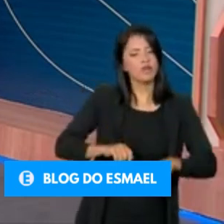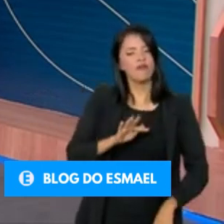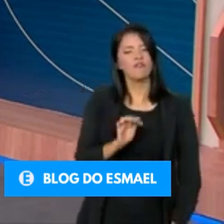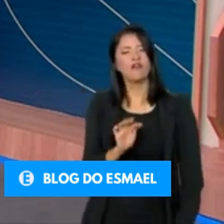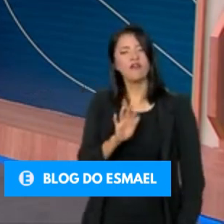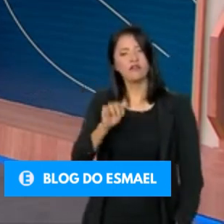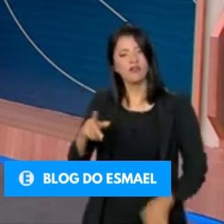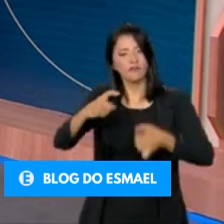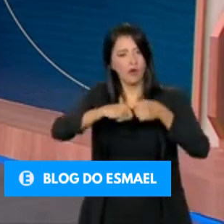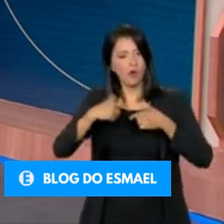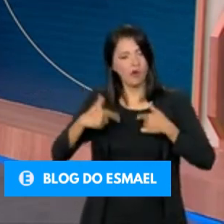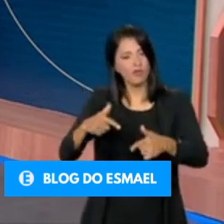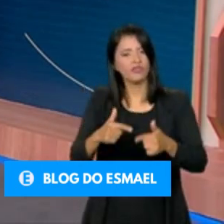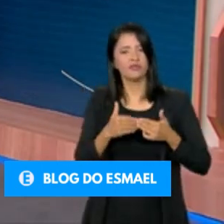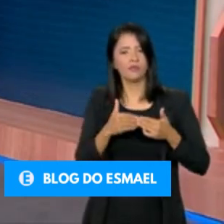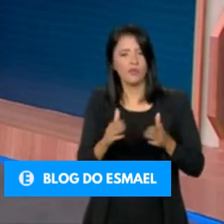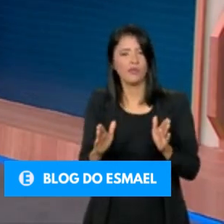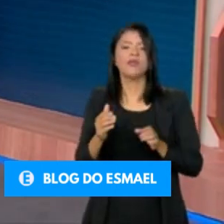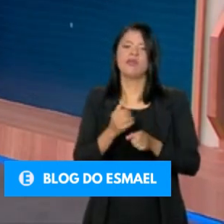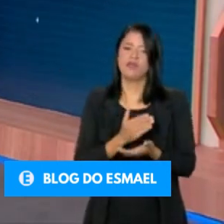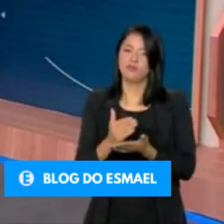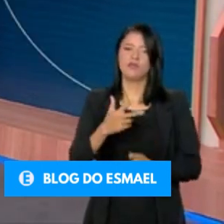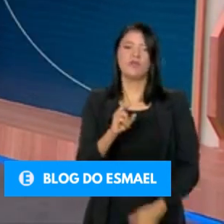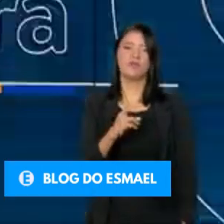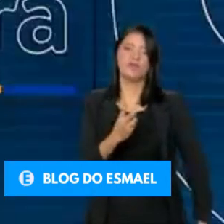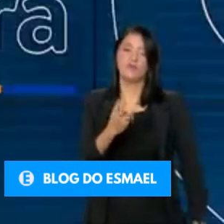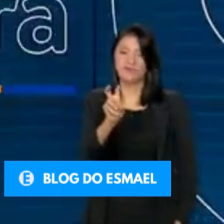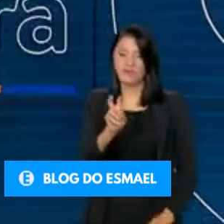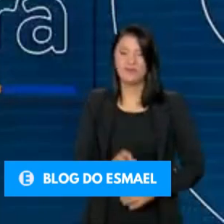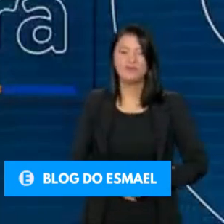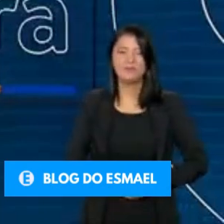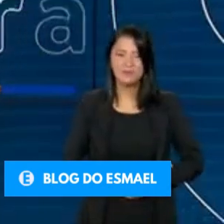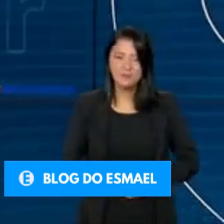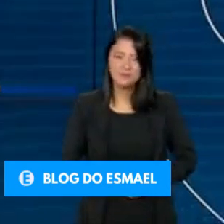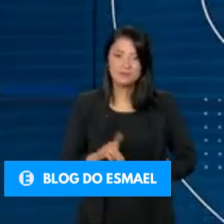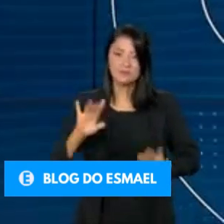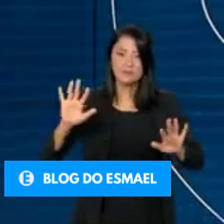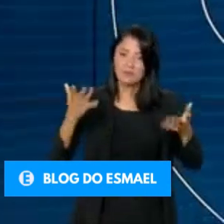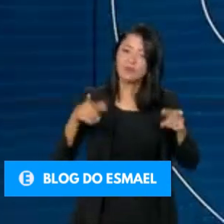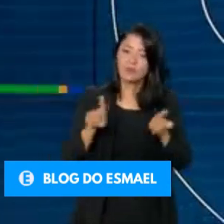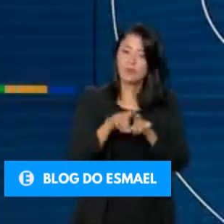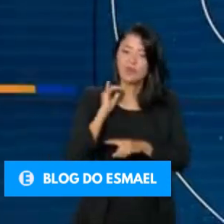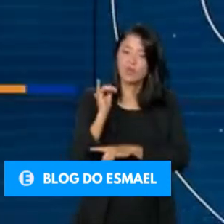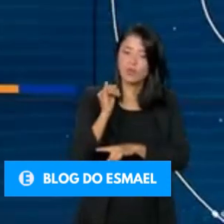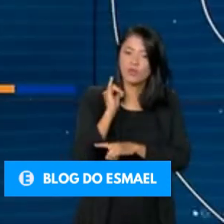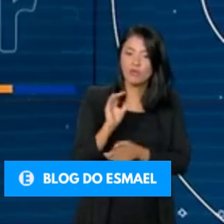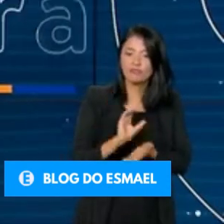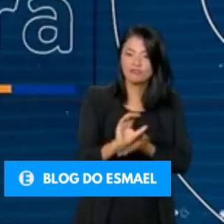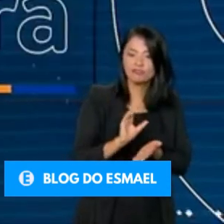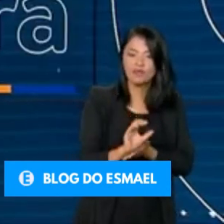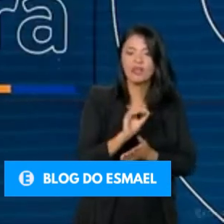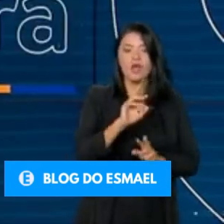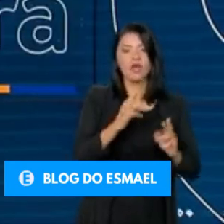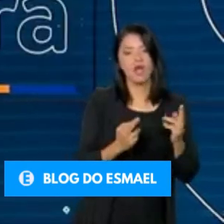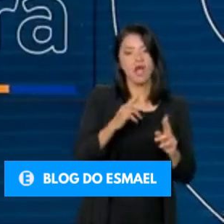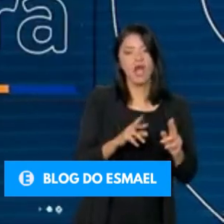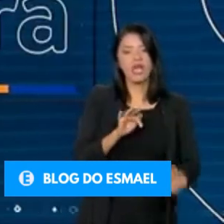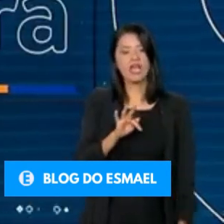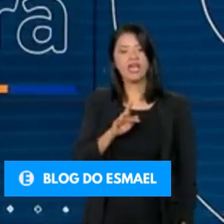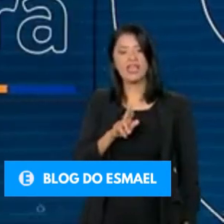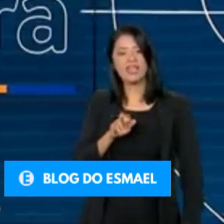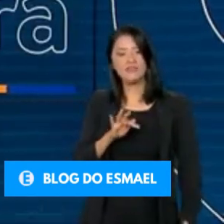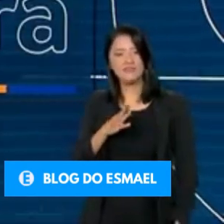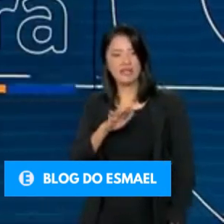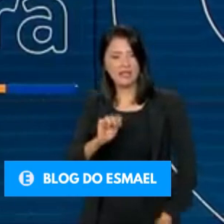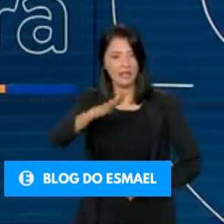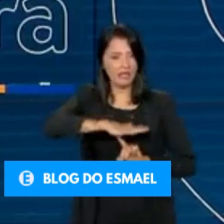volte às atividades no início de 2025. Neste evento também foram anunciados investimentos na refinaria do Paraná.